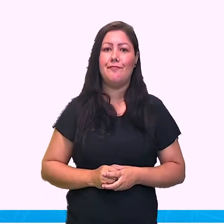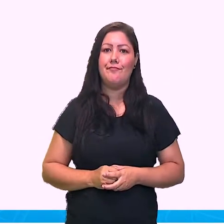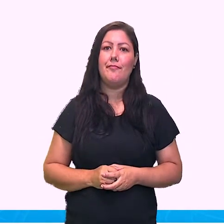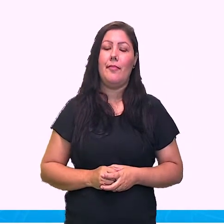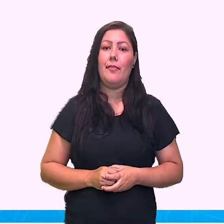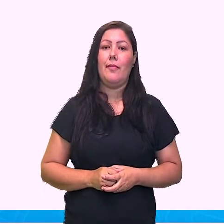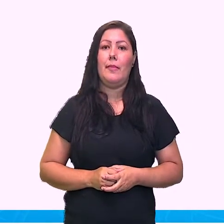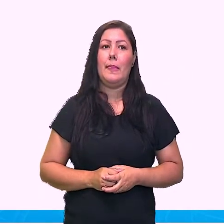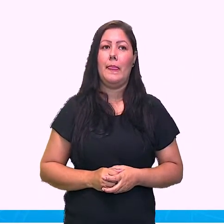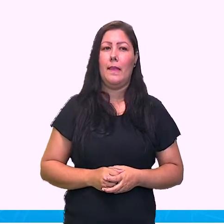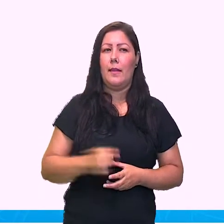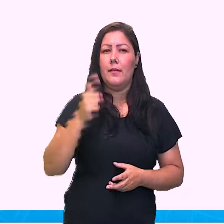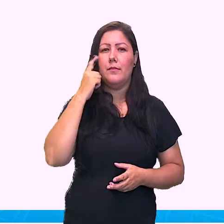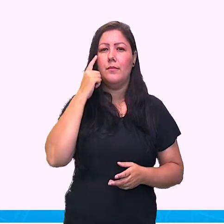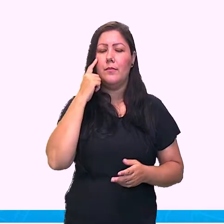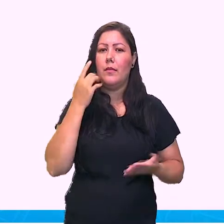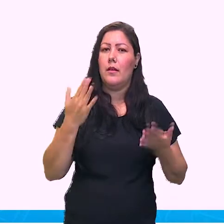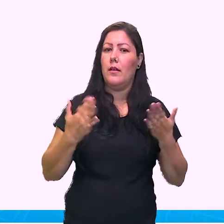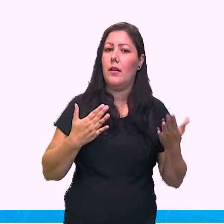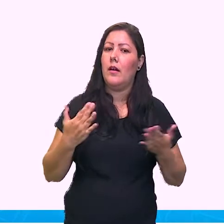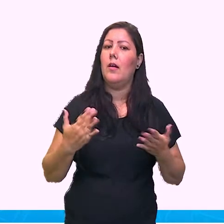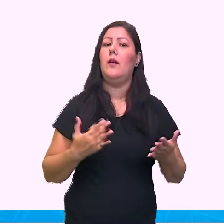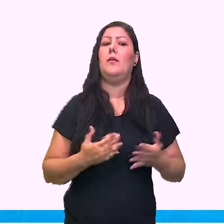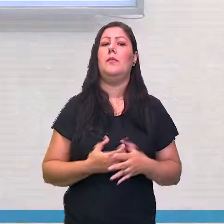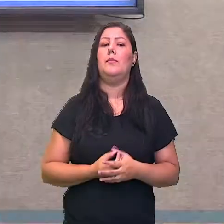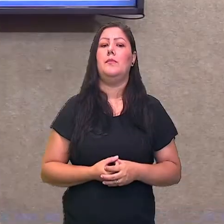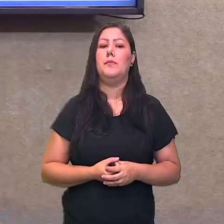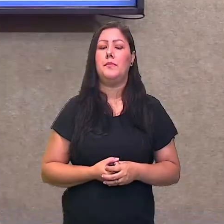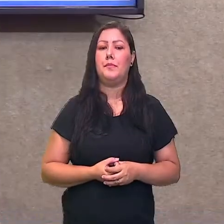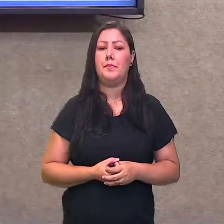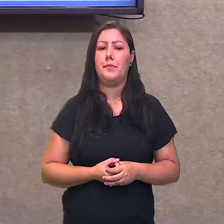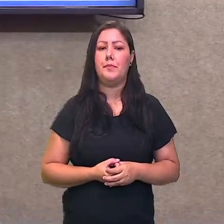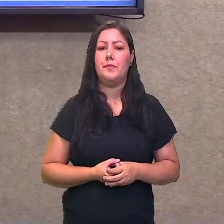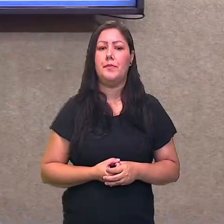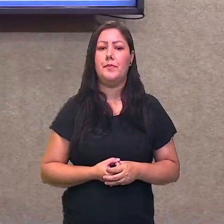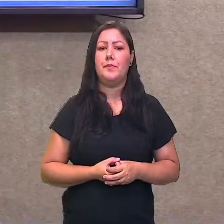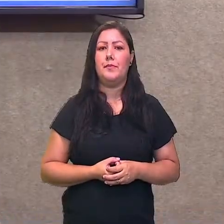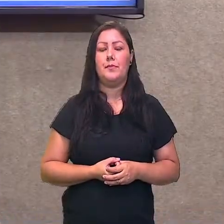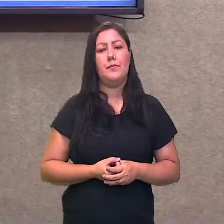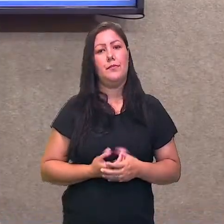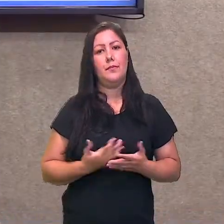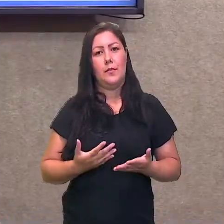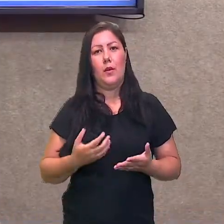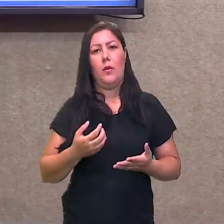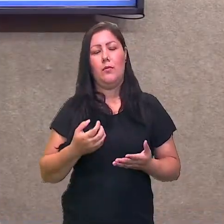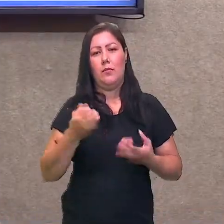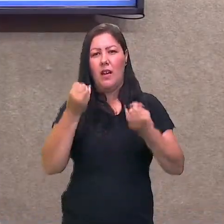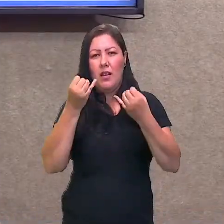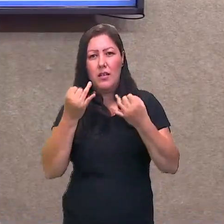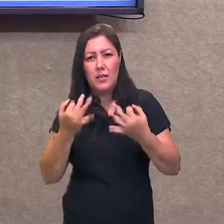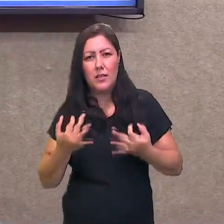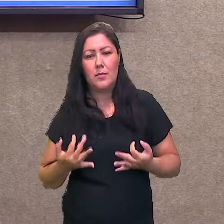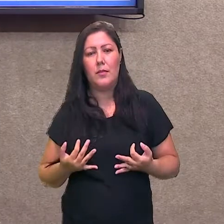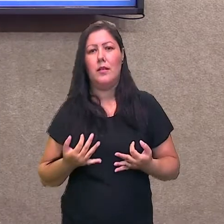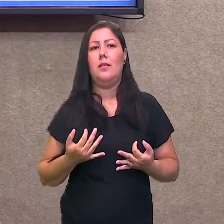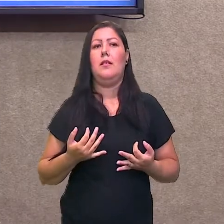Então, nós temos que ter alguns cuidados quando nós nos referirmos